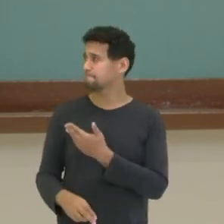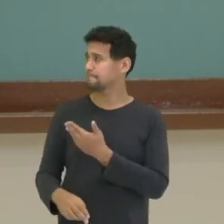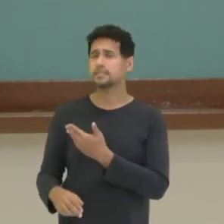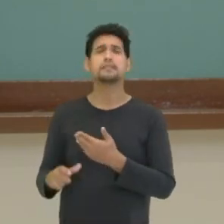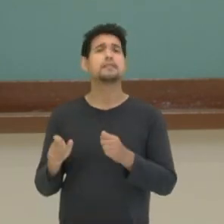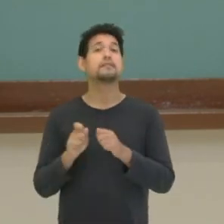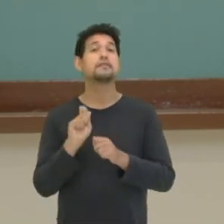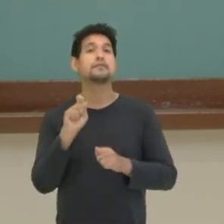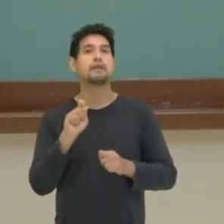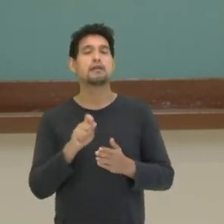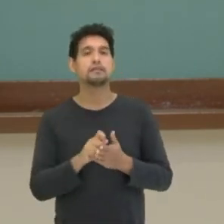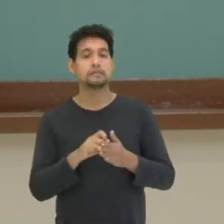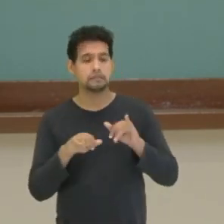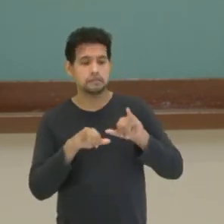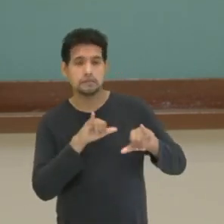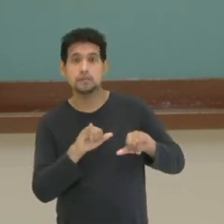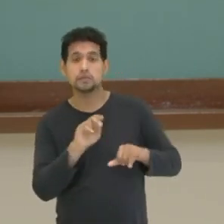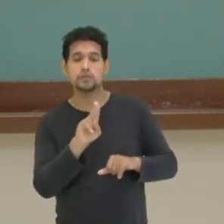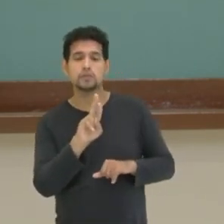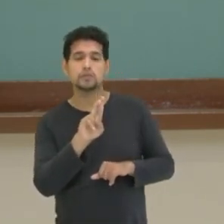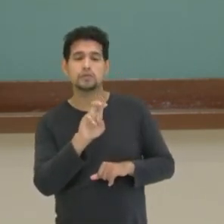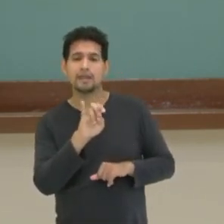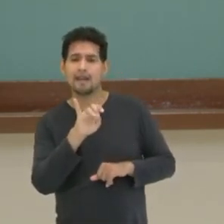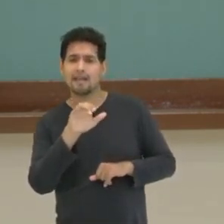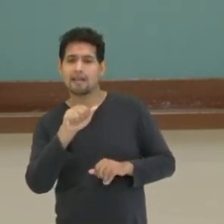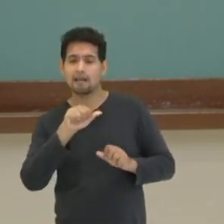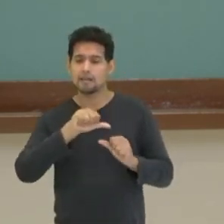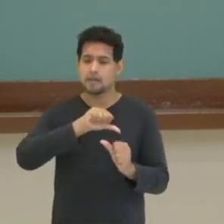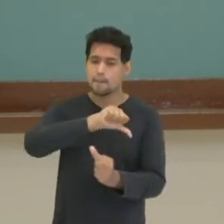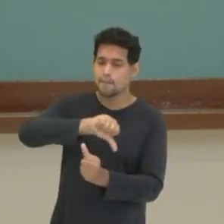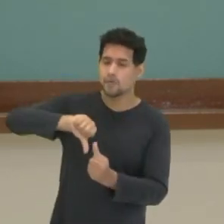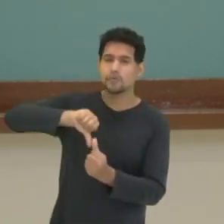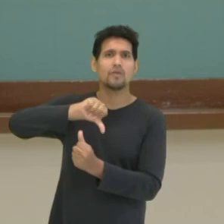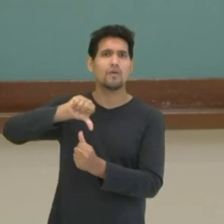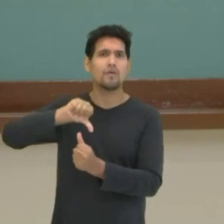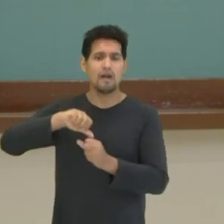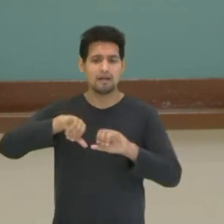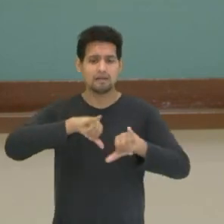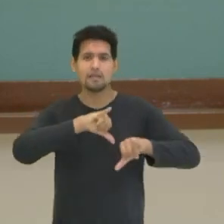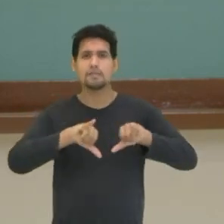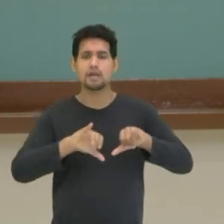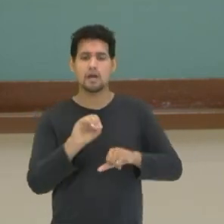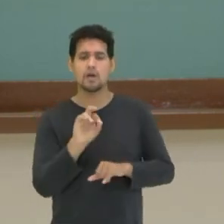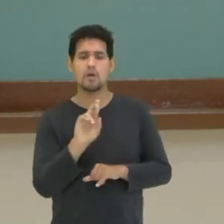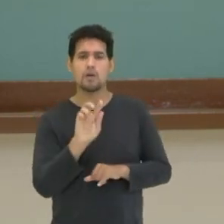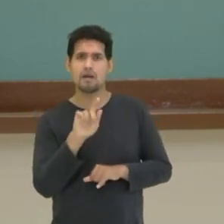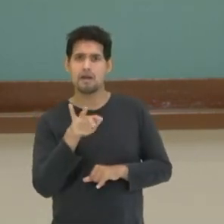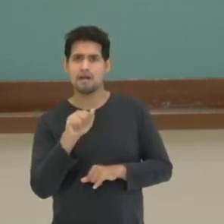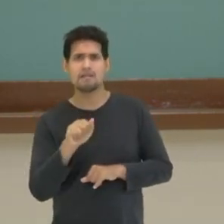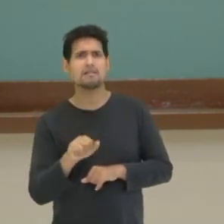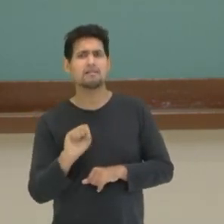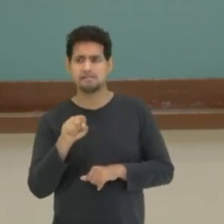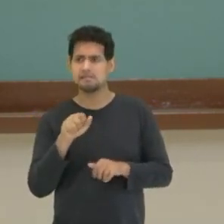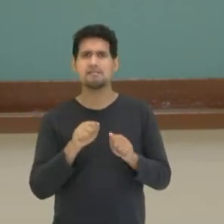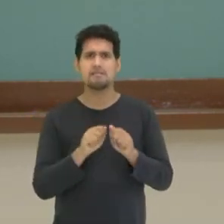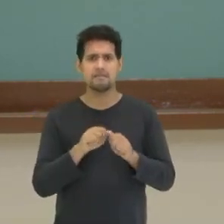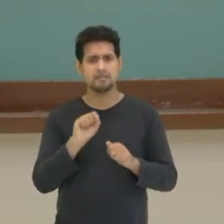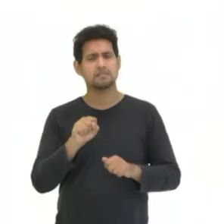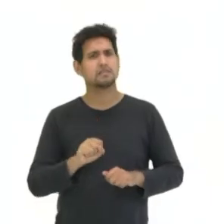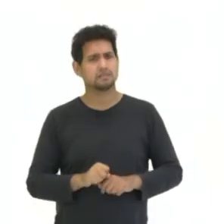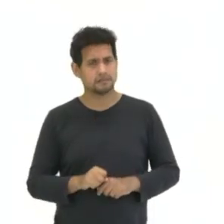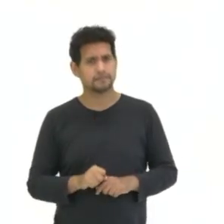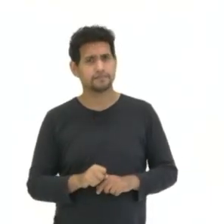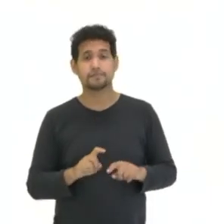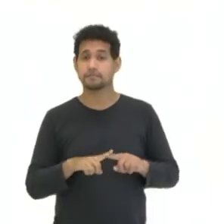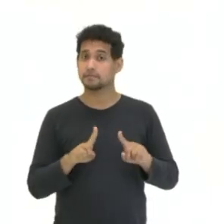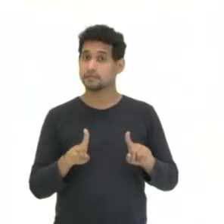sintetizou a ureia e mudou o paradigma da química orgânica. É isso que ele fez. Sim,